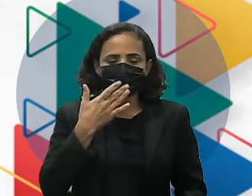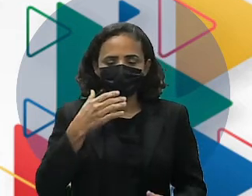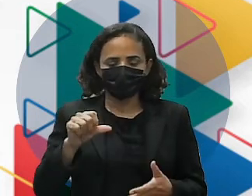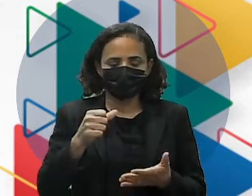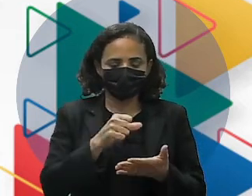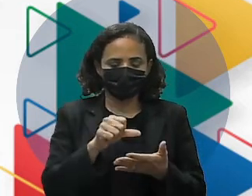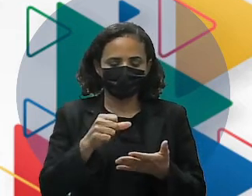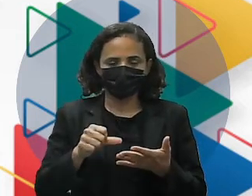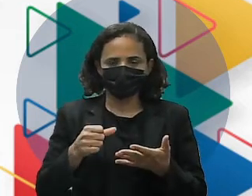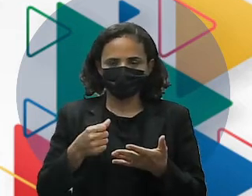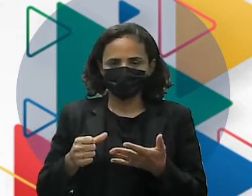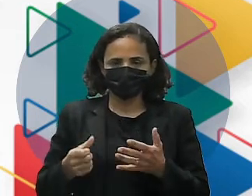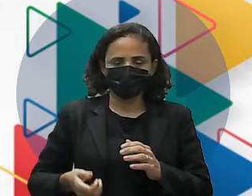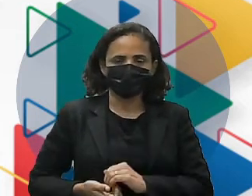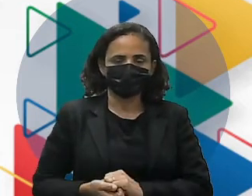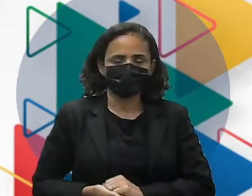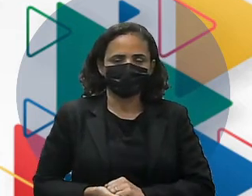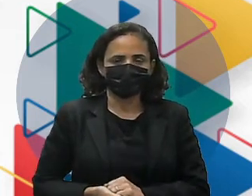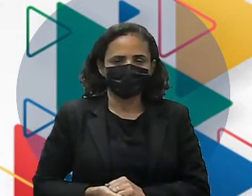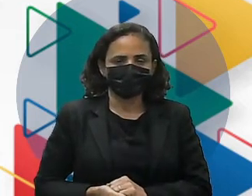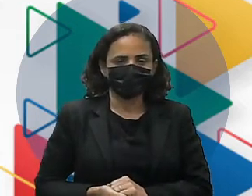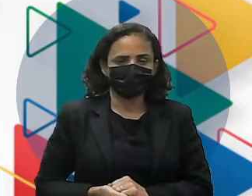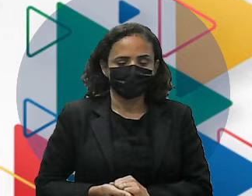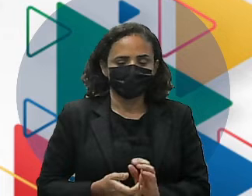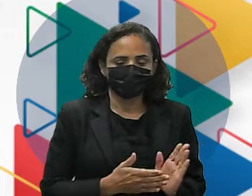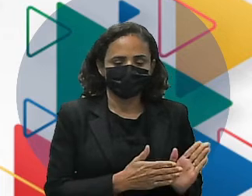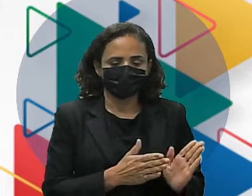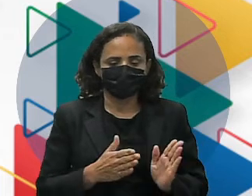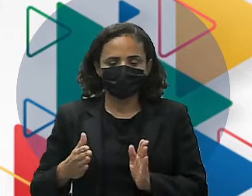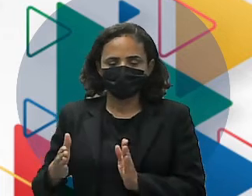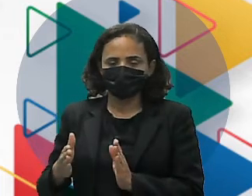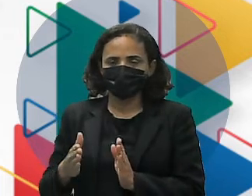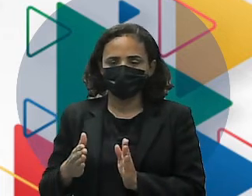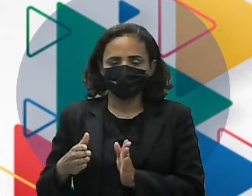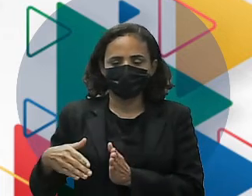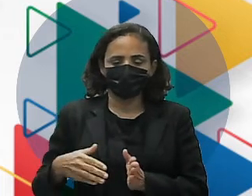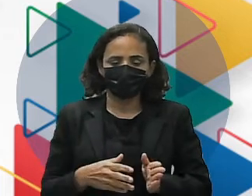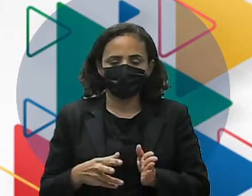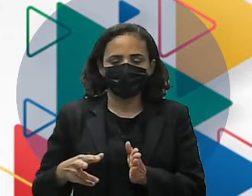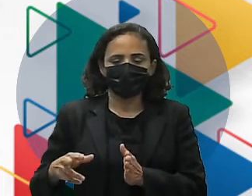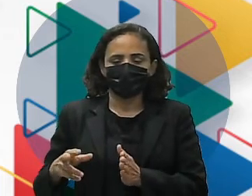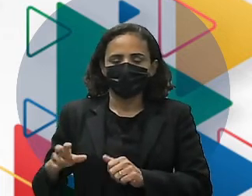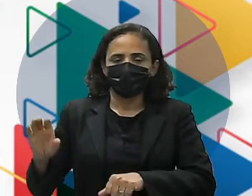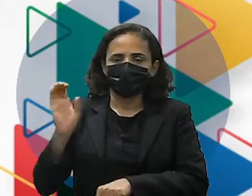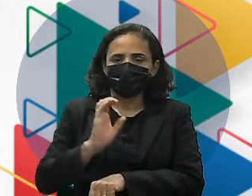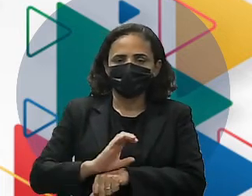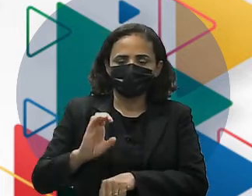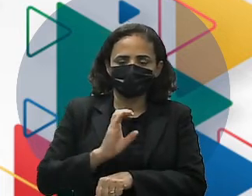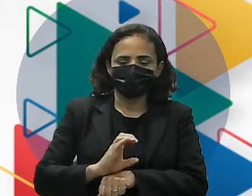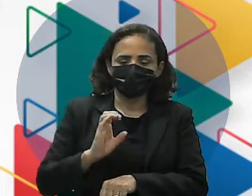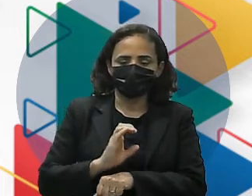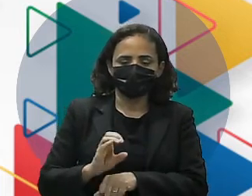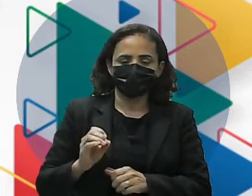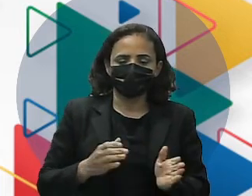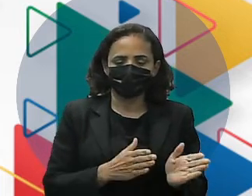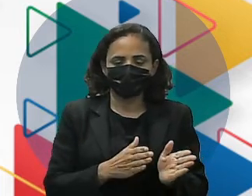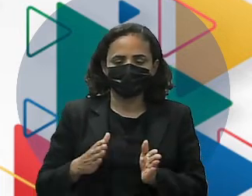Rodovia estadual. Essa parte de rodovia estadual é representada